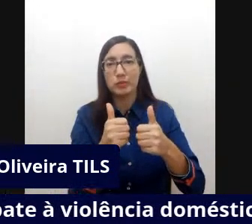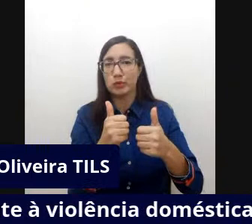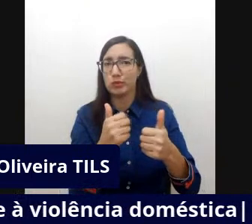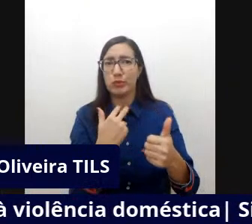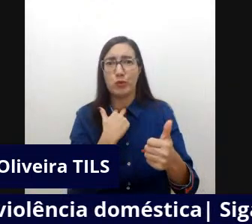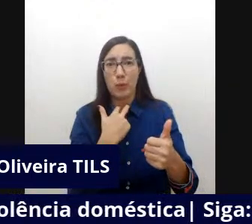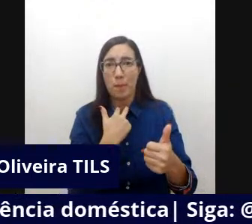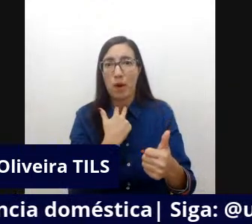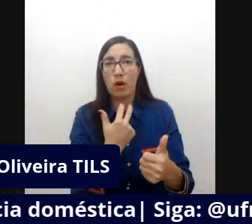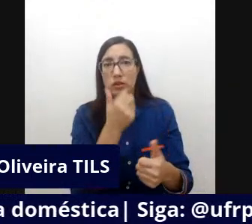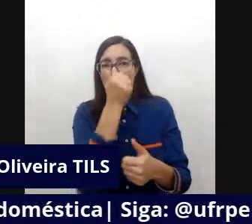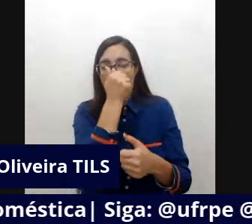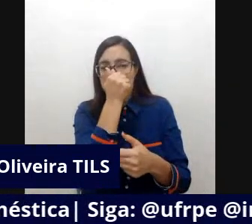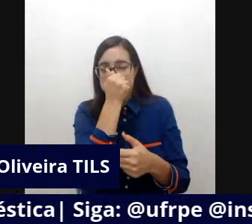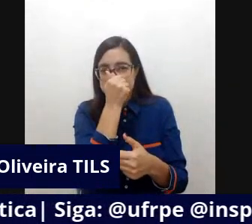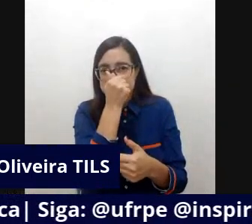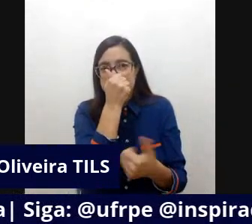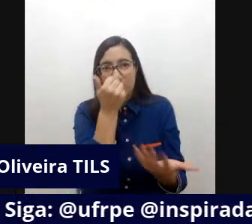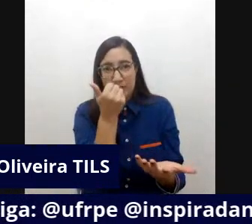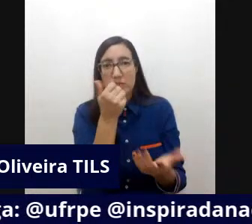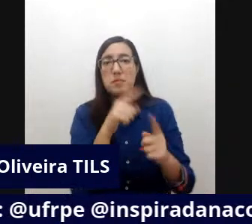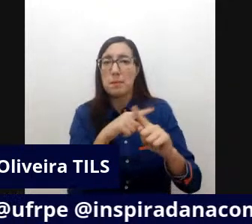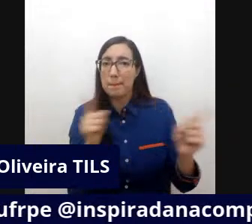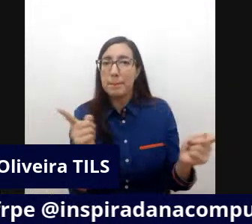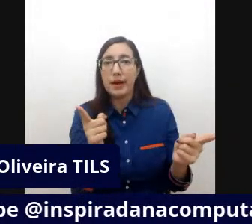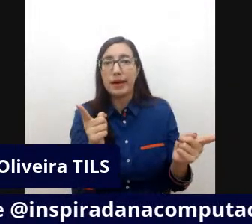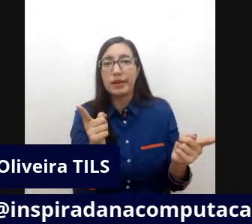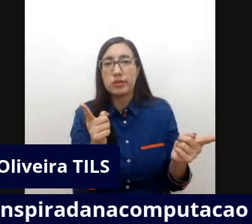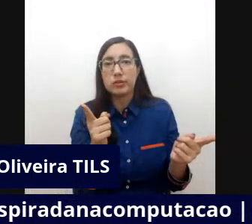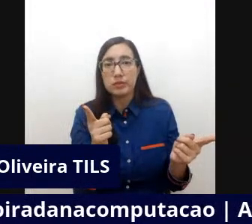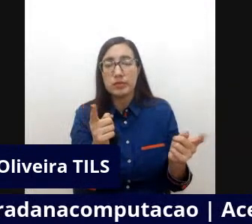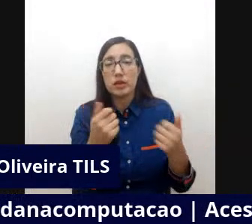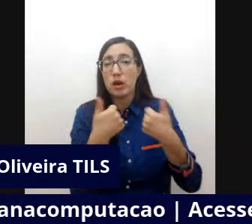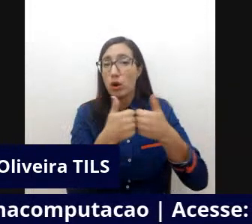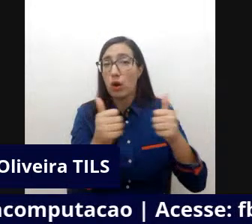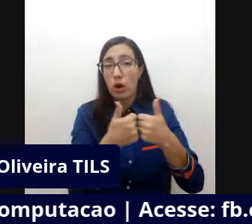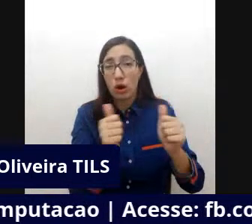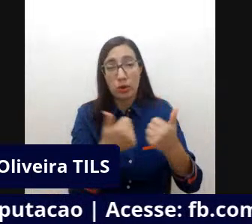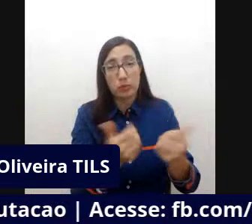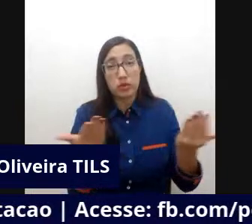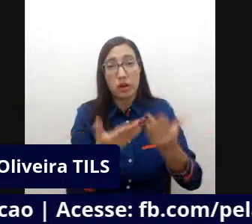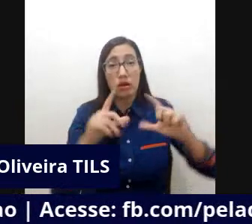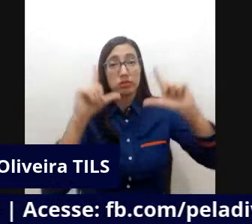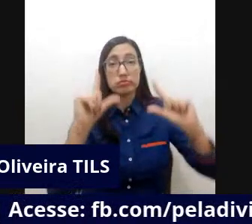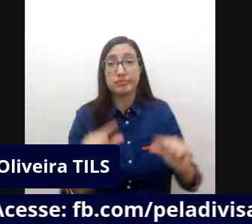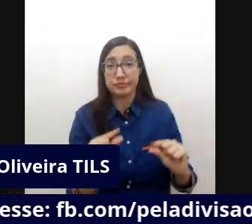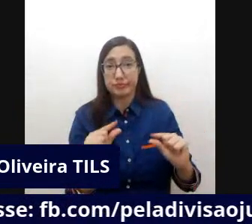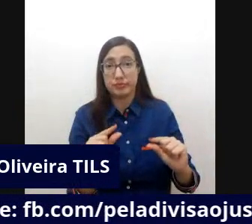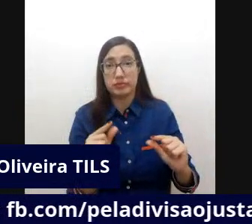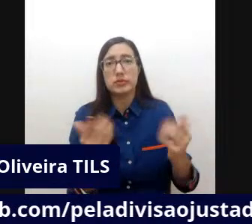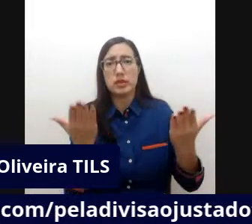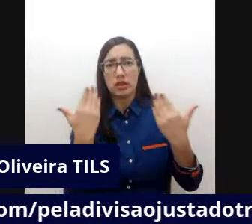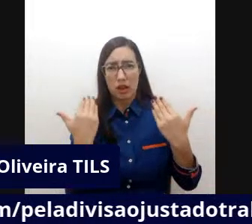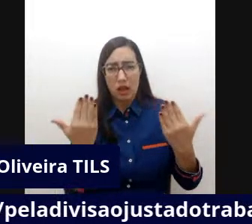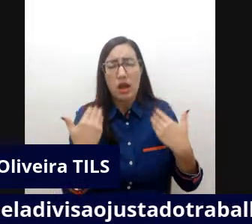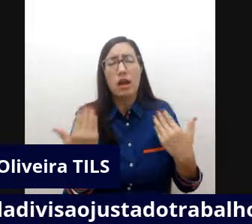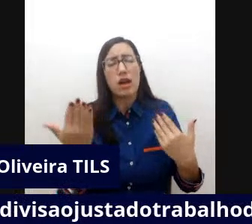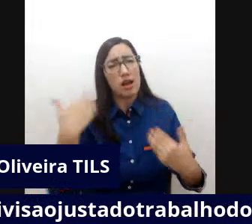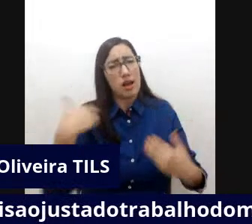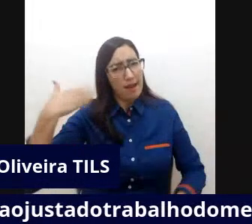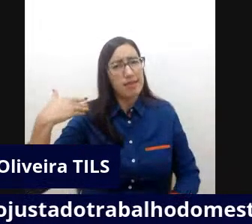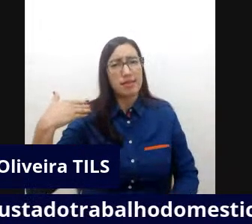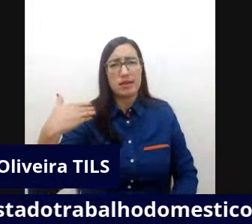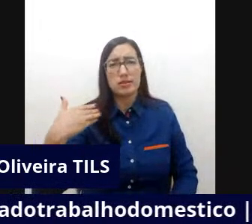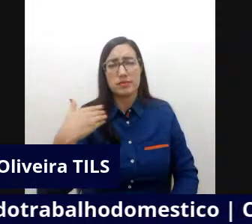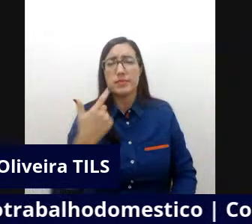situação porque as empresas reduziu a frota, né? Não botou a frota toda na rua, que já era